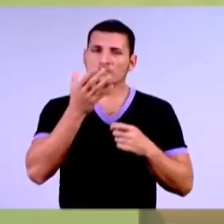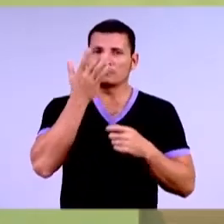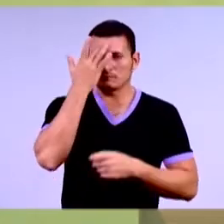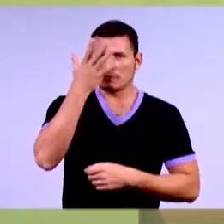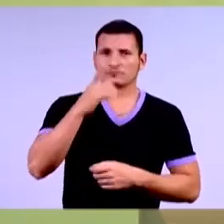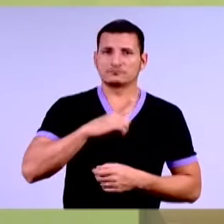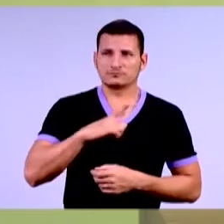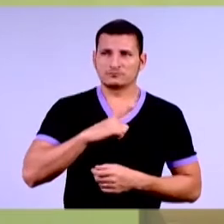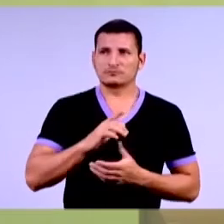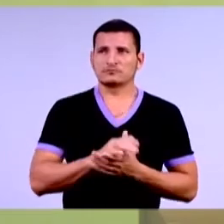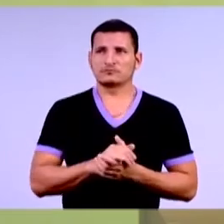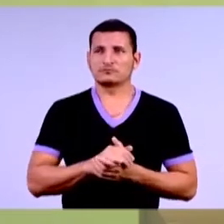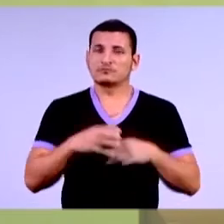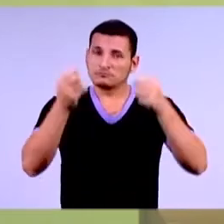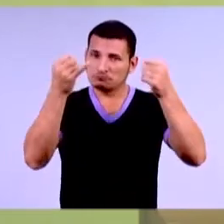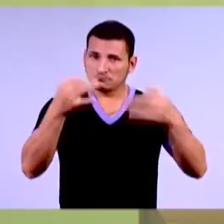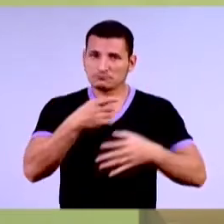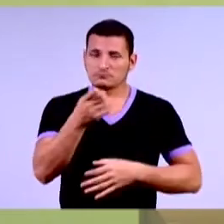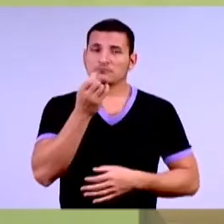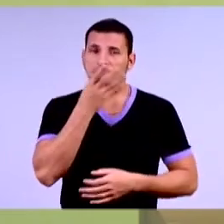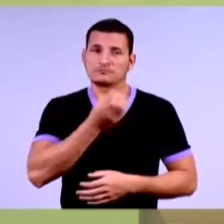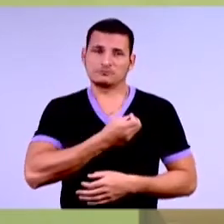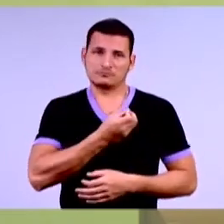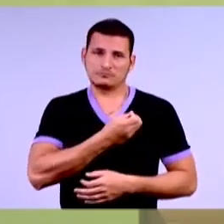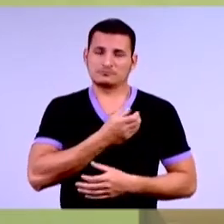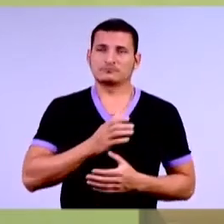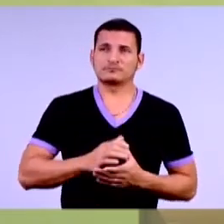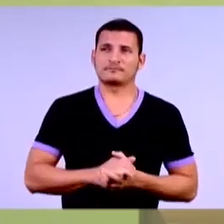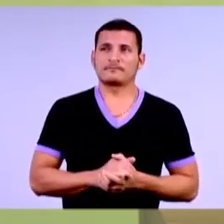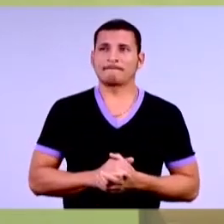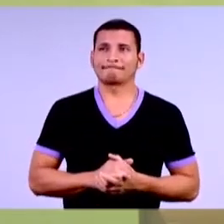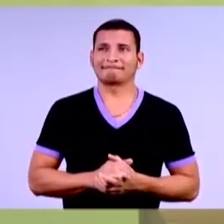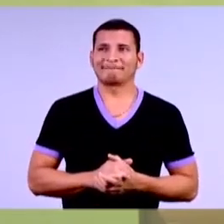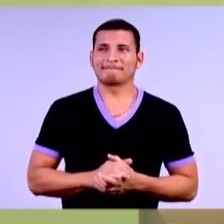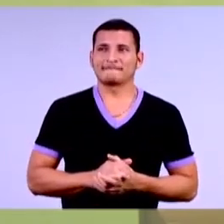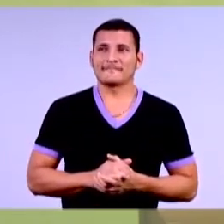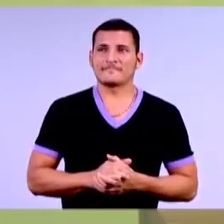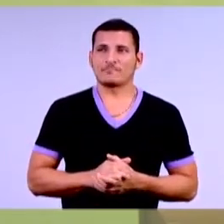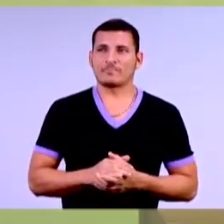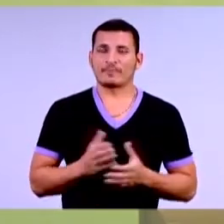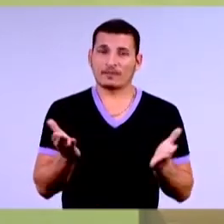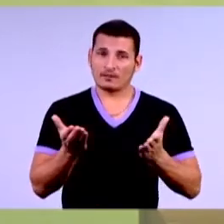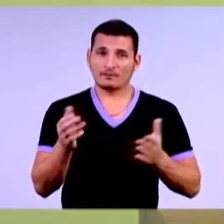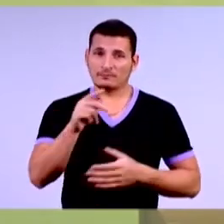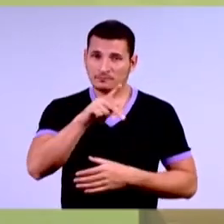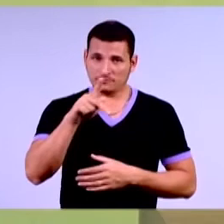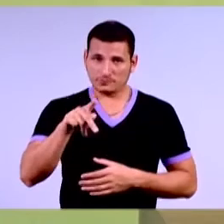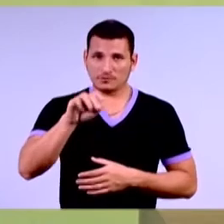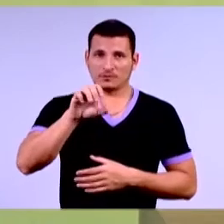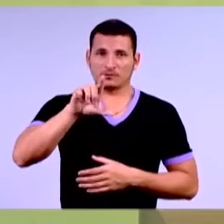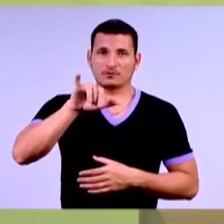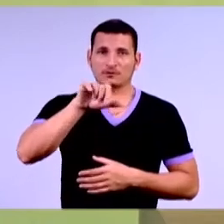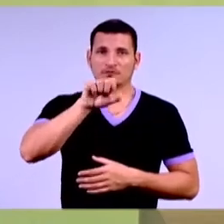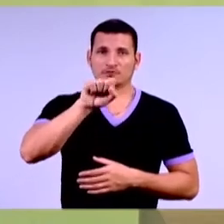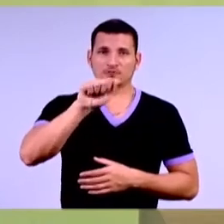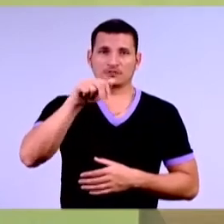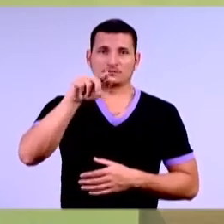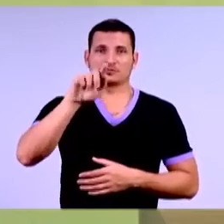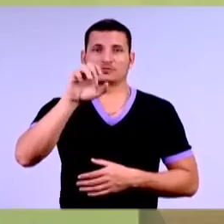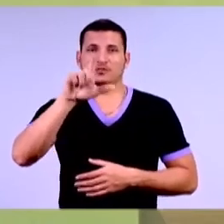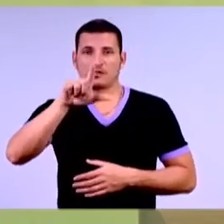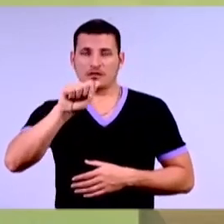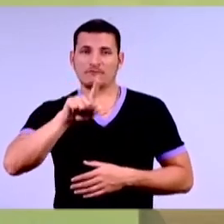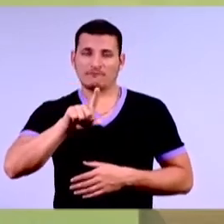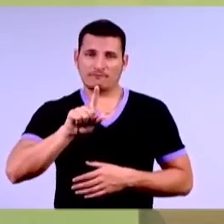e acredito que vocês vão tirar boa nota agora boas notas a professora elisângela vai dar continuidade à i